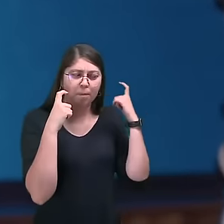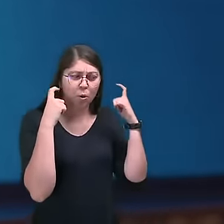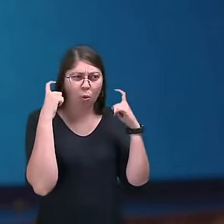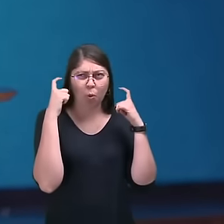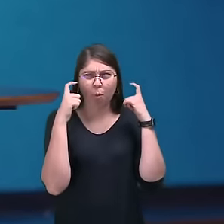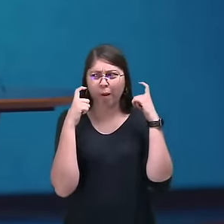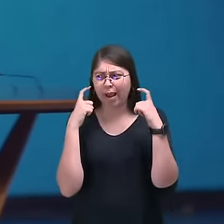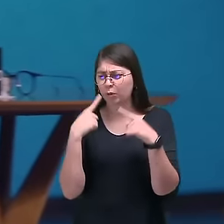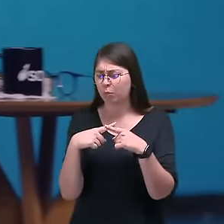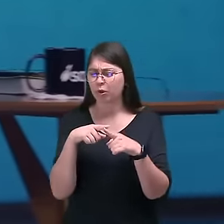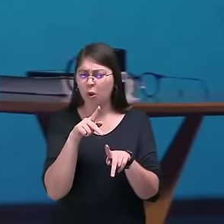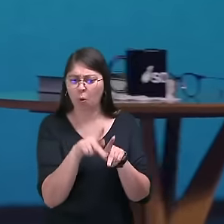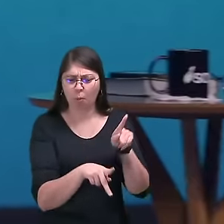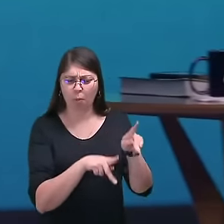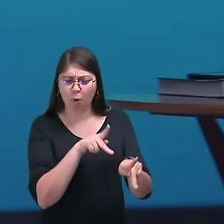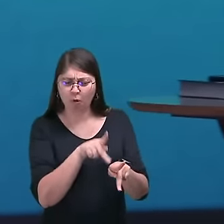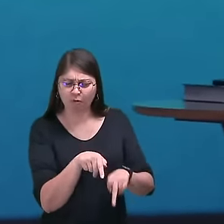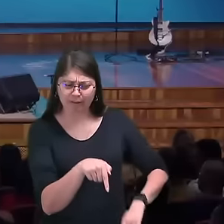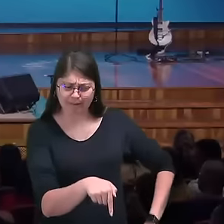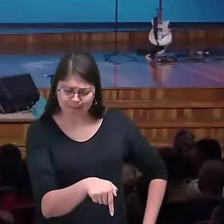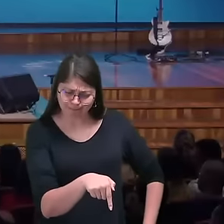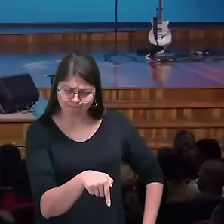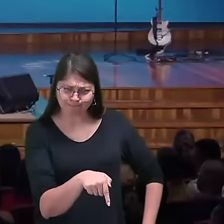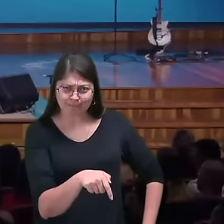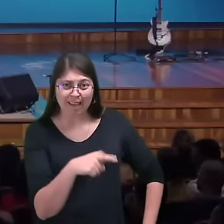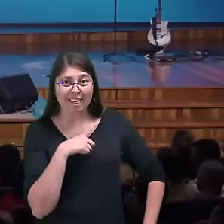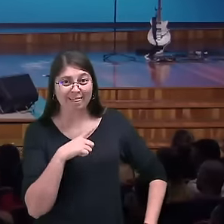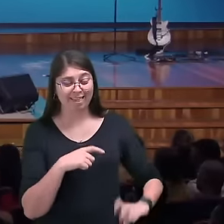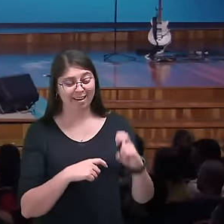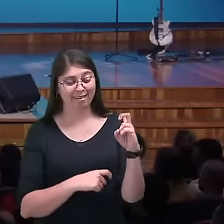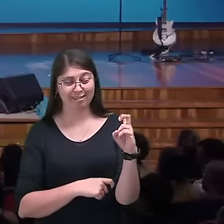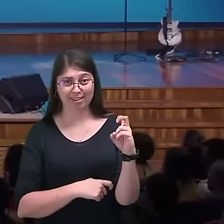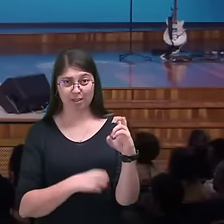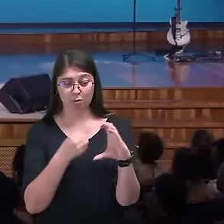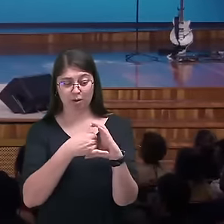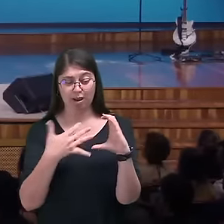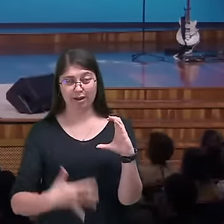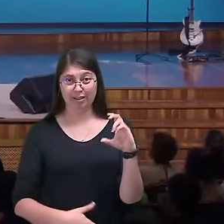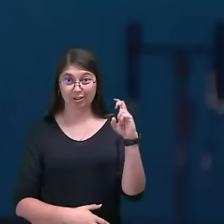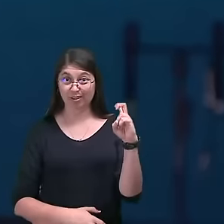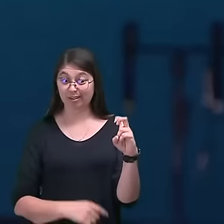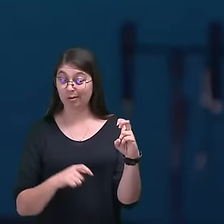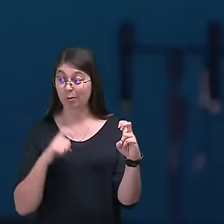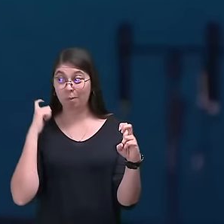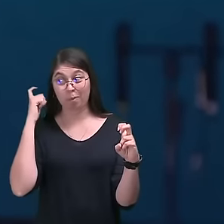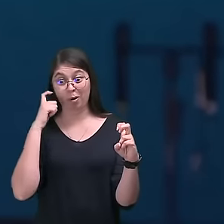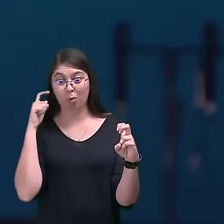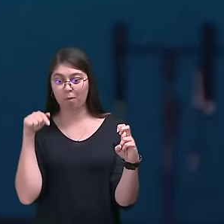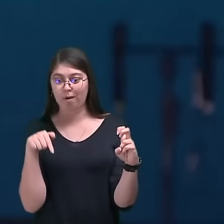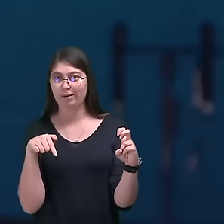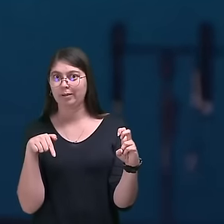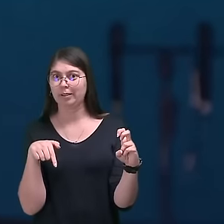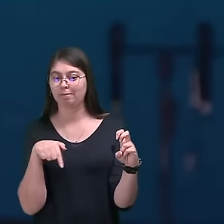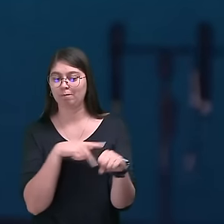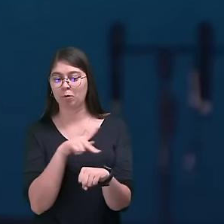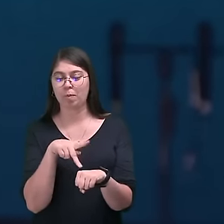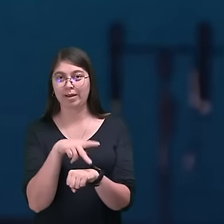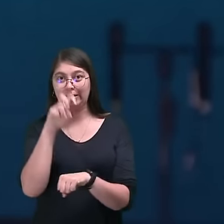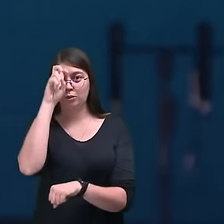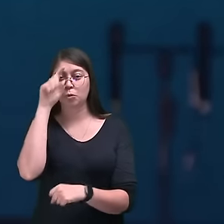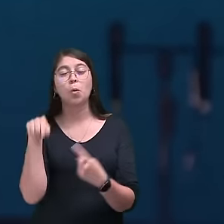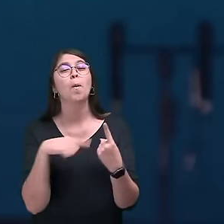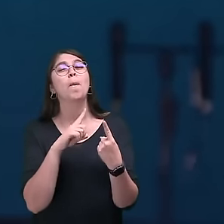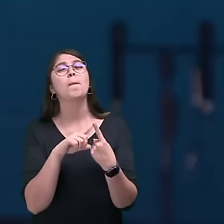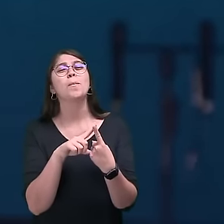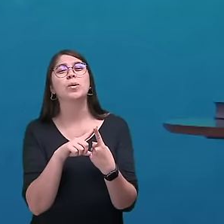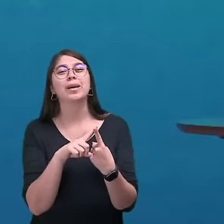o povo hebreu tinha 5 características que causavam preocupação para Egipto. Primeira,